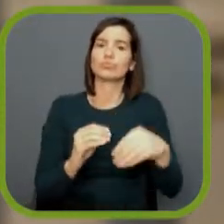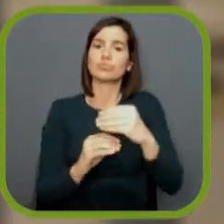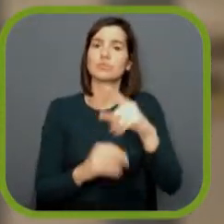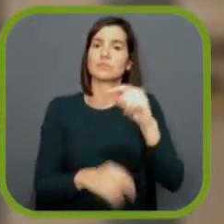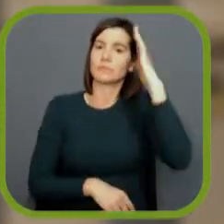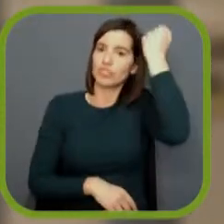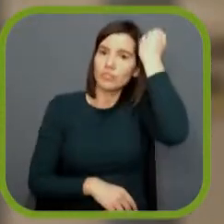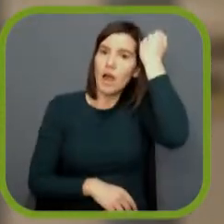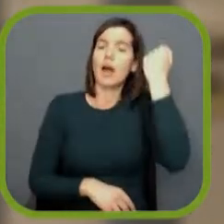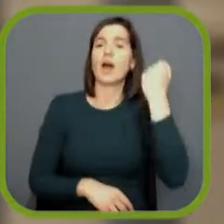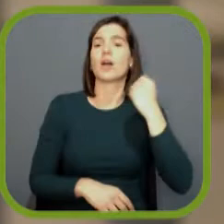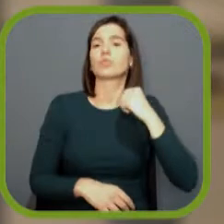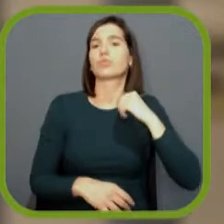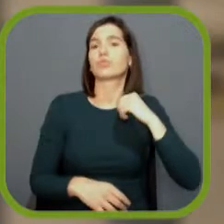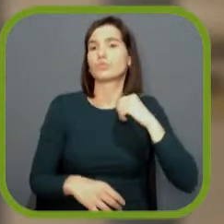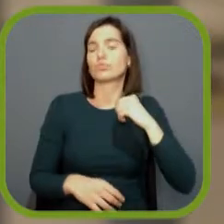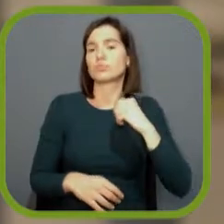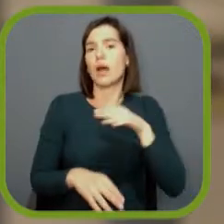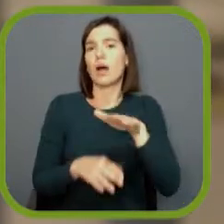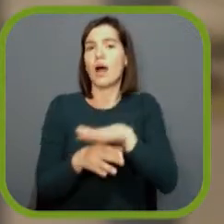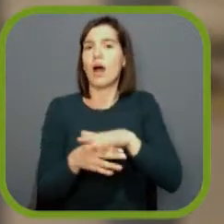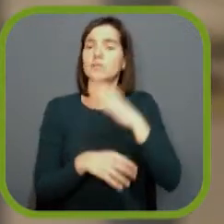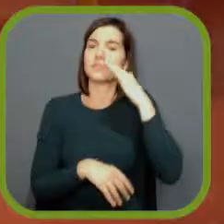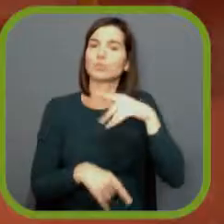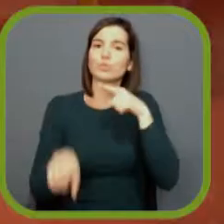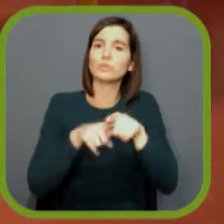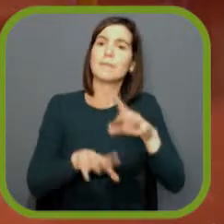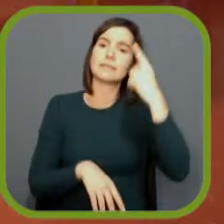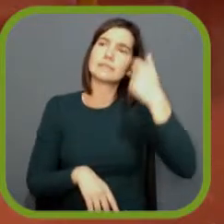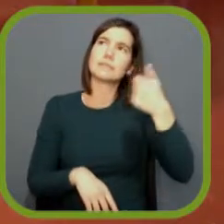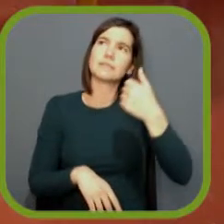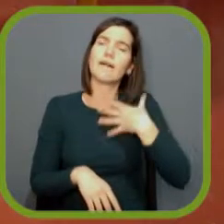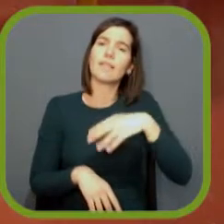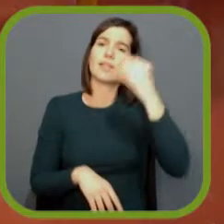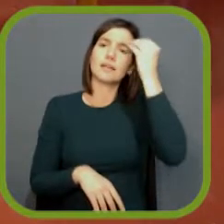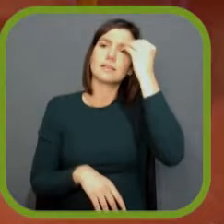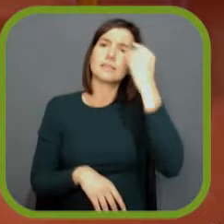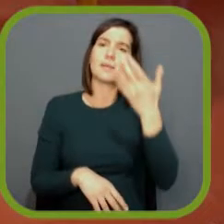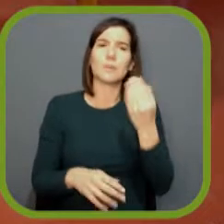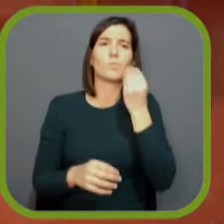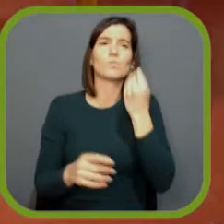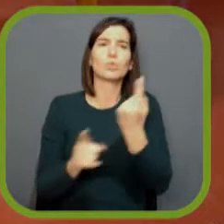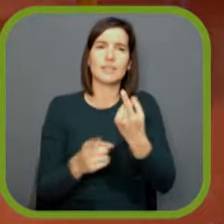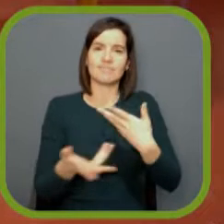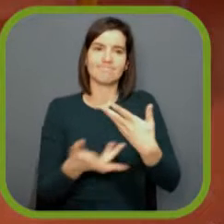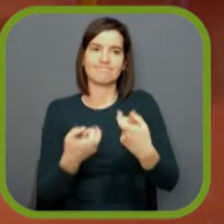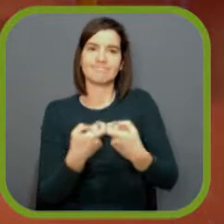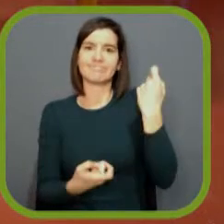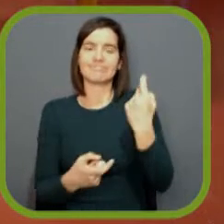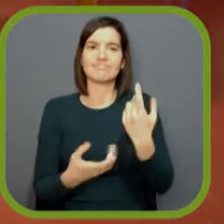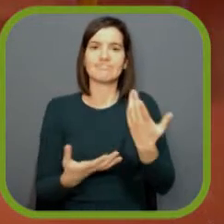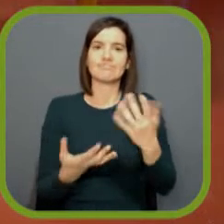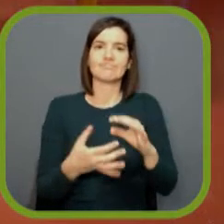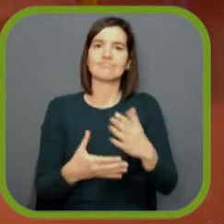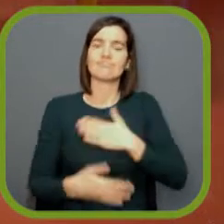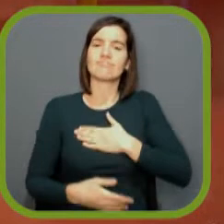licenciatura, fiz ainda o mestrado para Bolonha na área de ciência política, mas essencialmente eu gostava de perceber a ideia de inimizade. E, portanto, o que é que